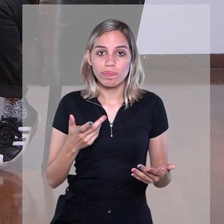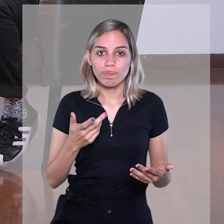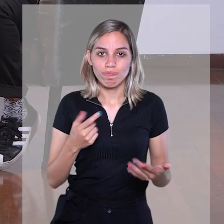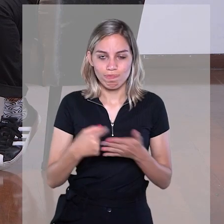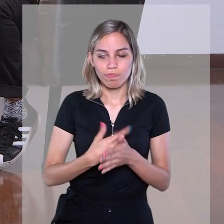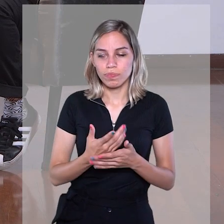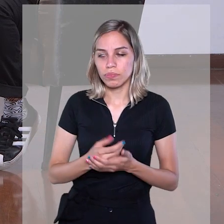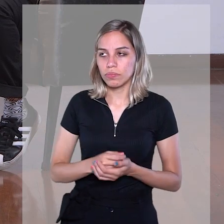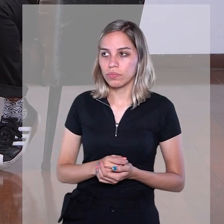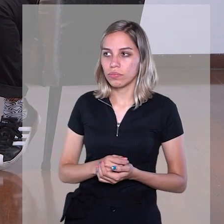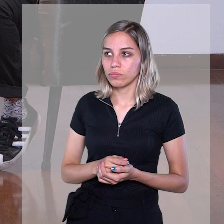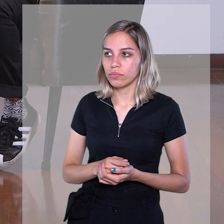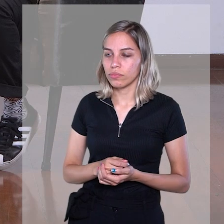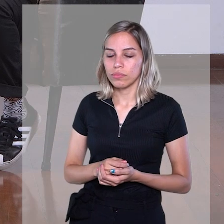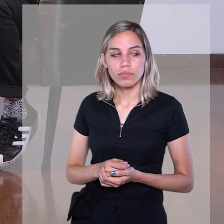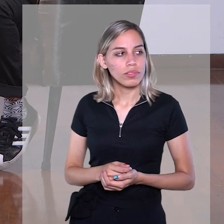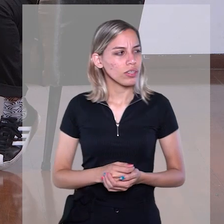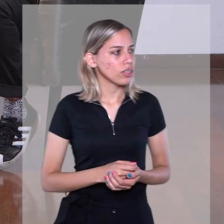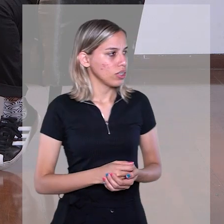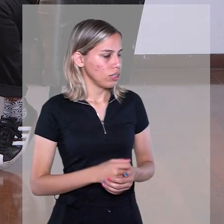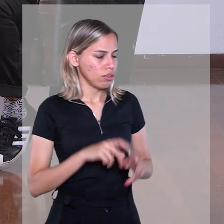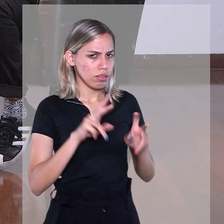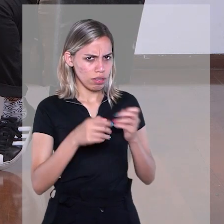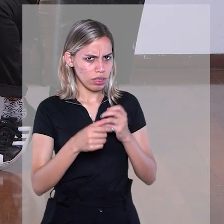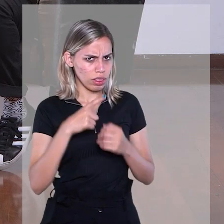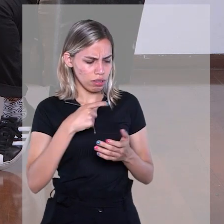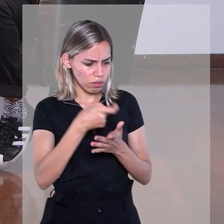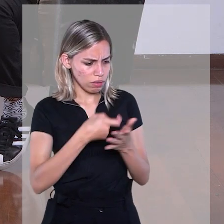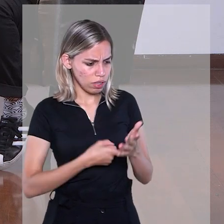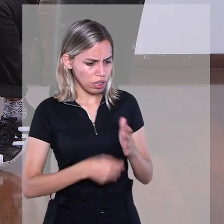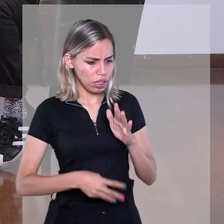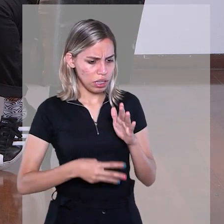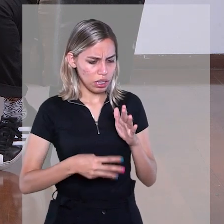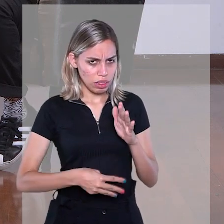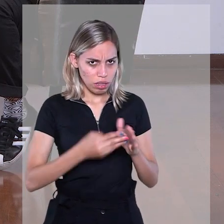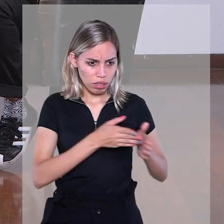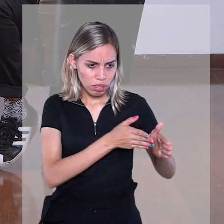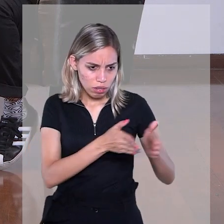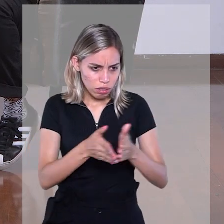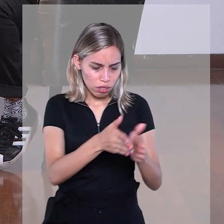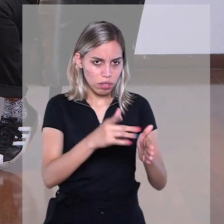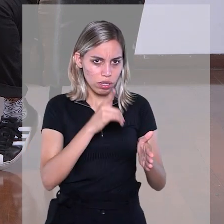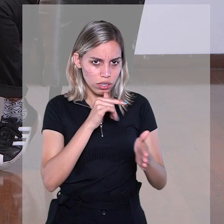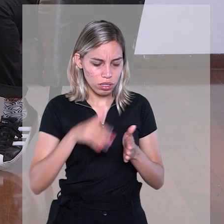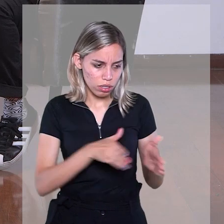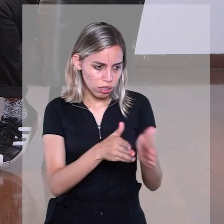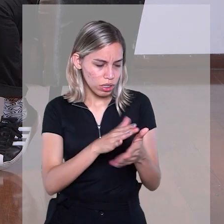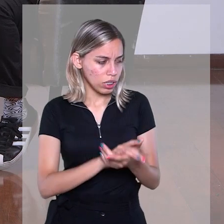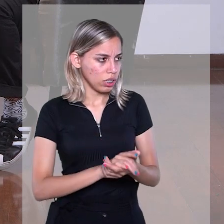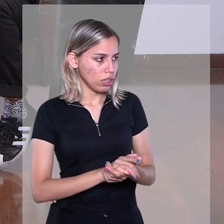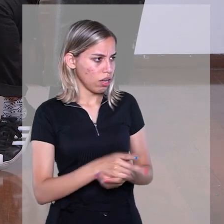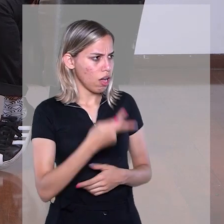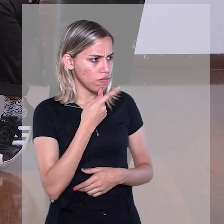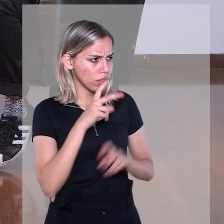terceira margem do Rio, do Guimarães Rosa, é um jogo de futebol de tanta ação. Eu não consigo ler ela inteira,